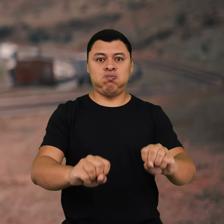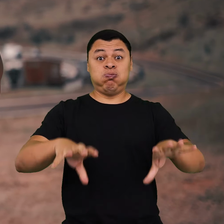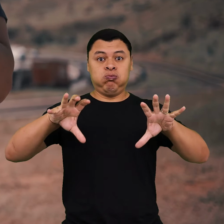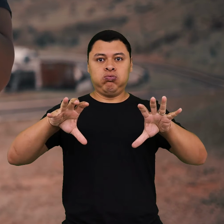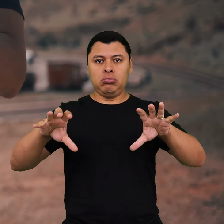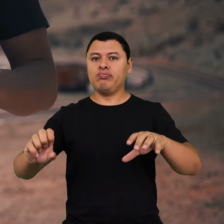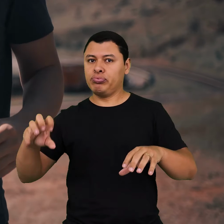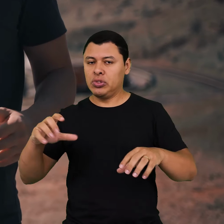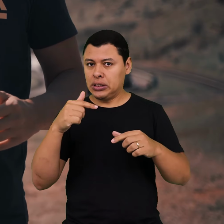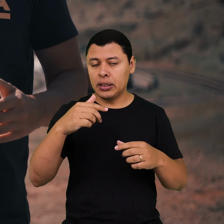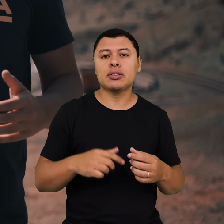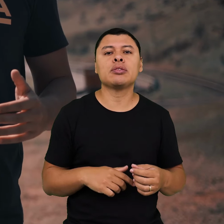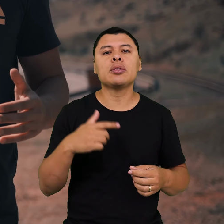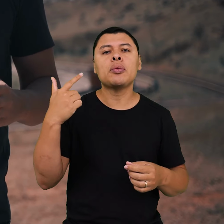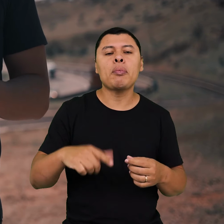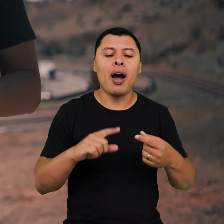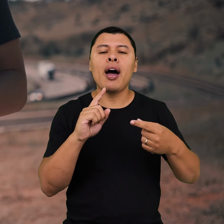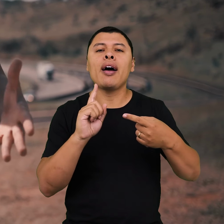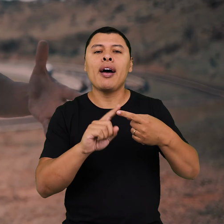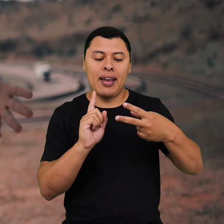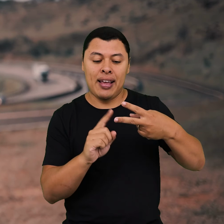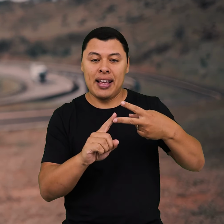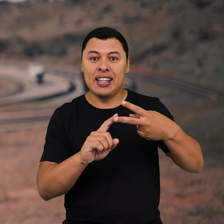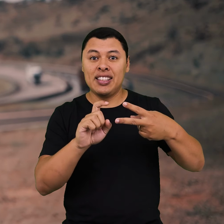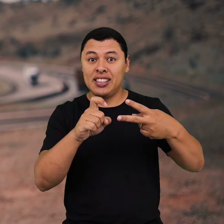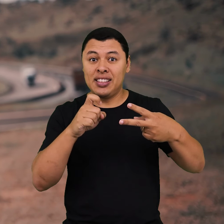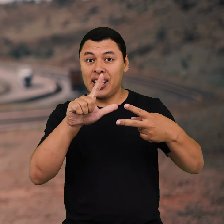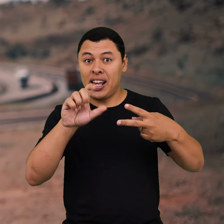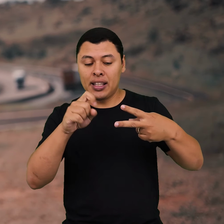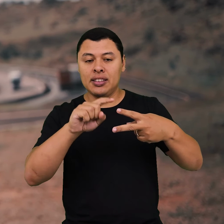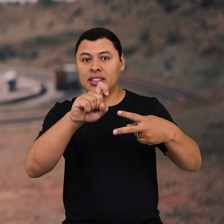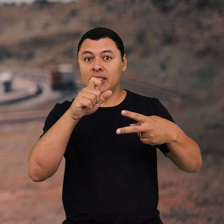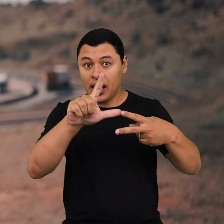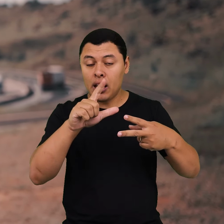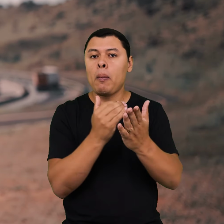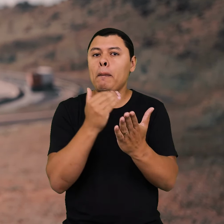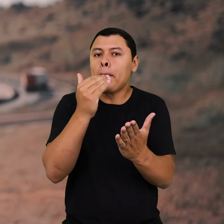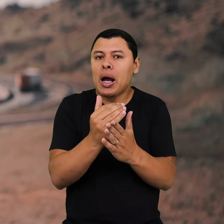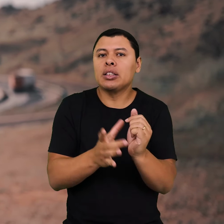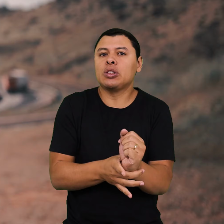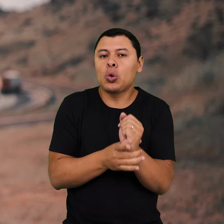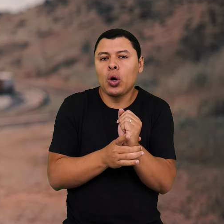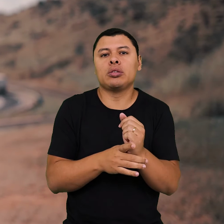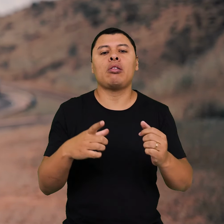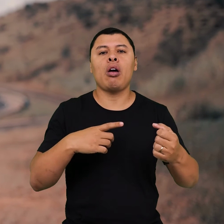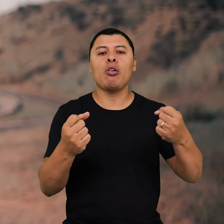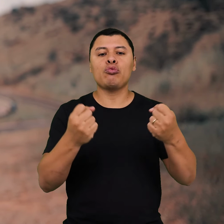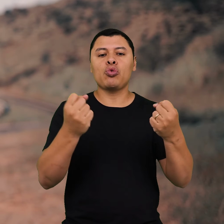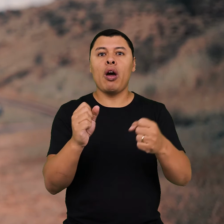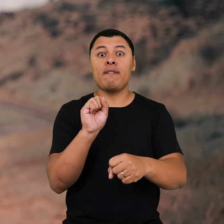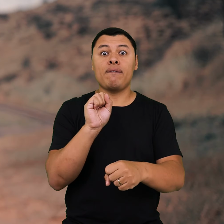versões intermediária e topo de linha, XS e XLS, nós tivemos a introdução de alguns recursos de segurança mais avançados, como o sistema de